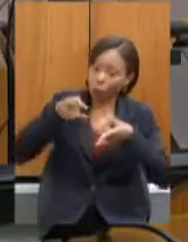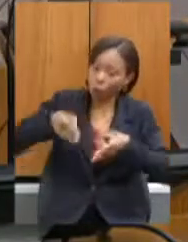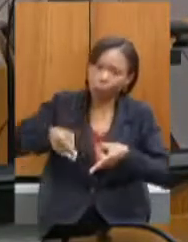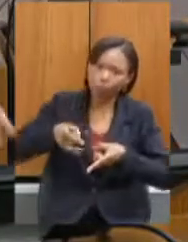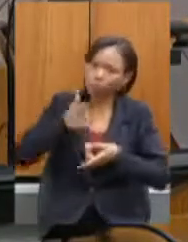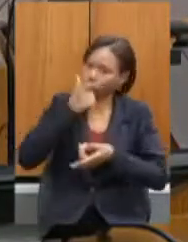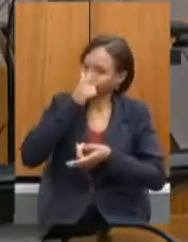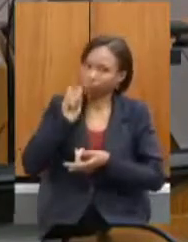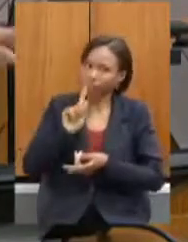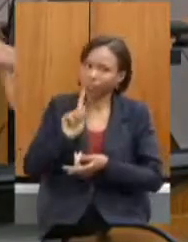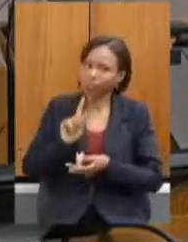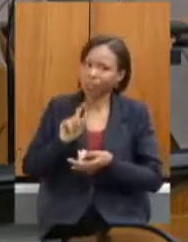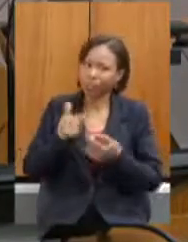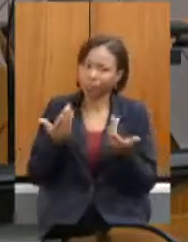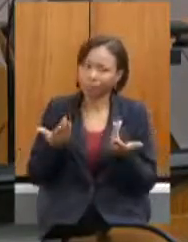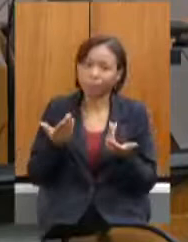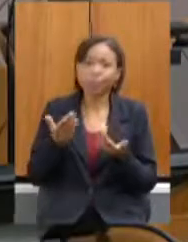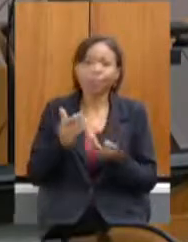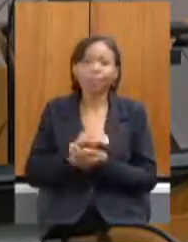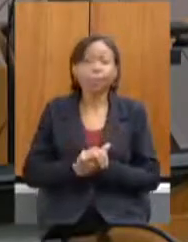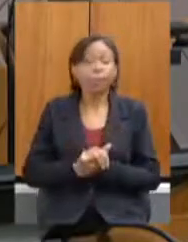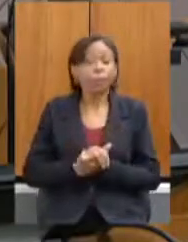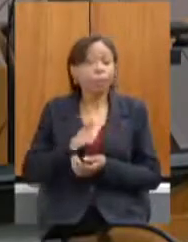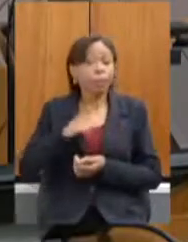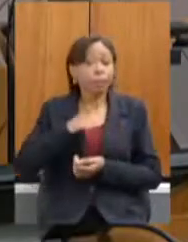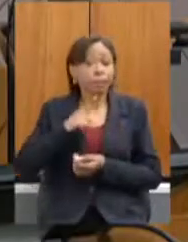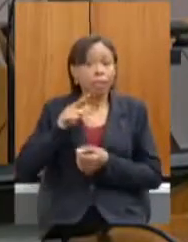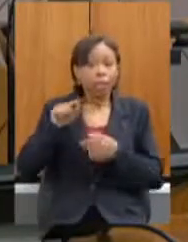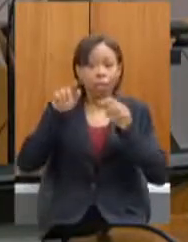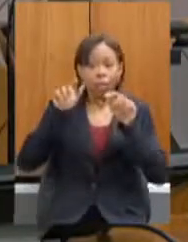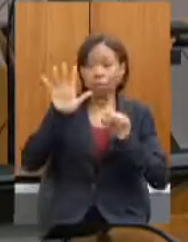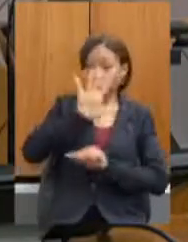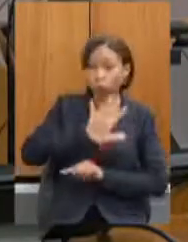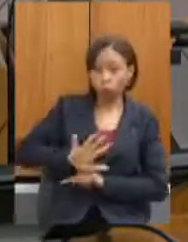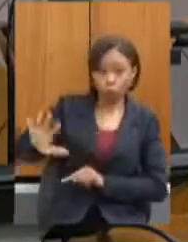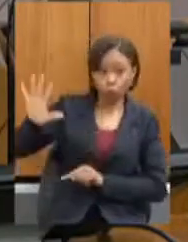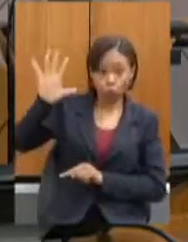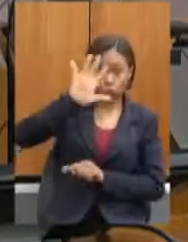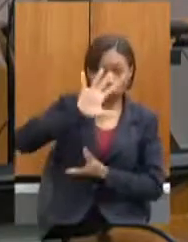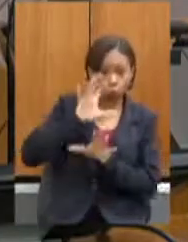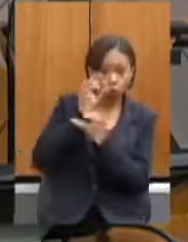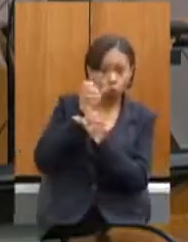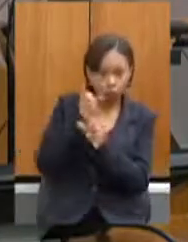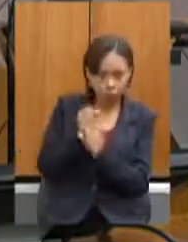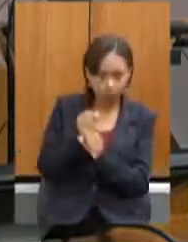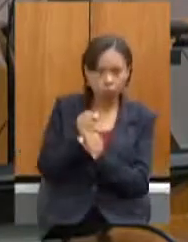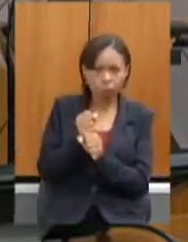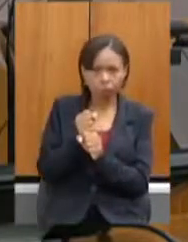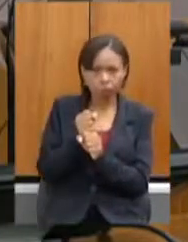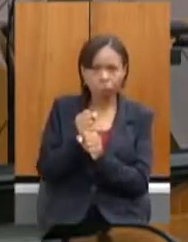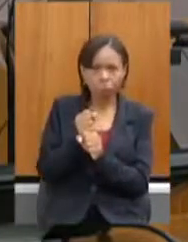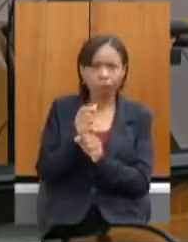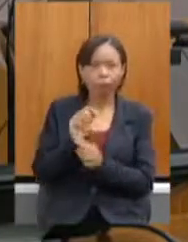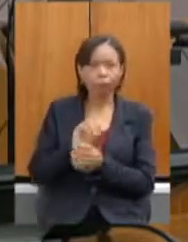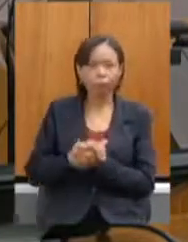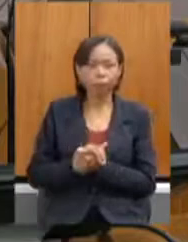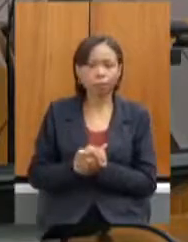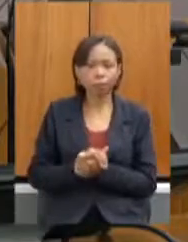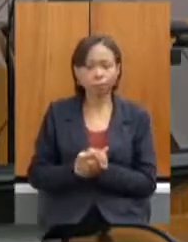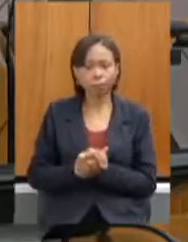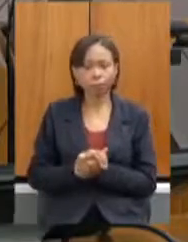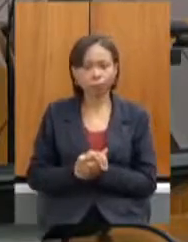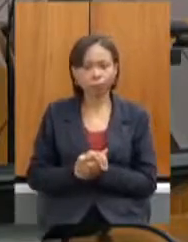vezes acaba a cena então nós temos esse o painel global pode passar e é depois pode passar